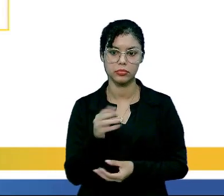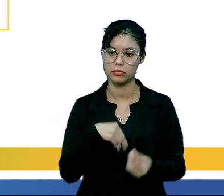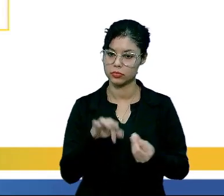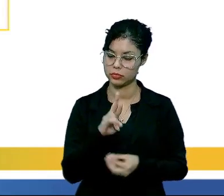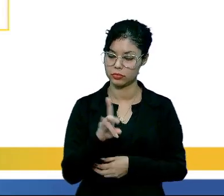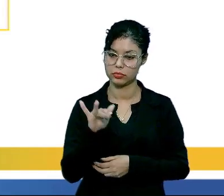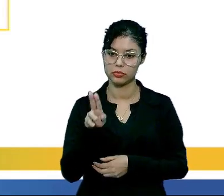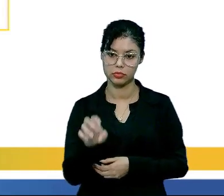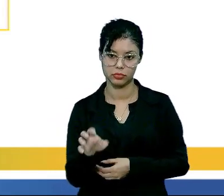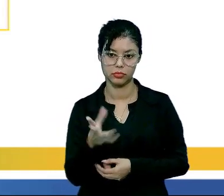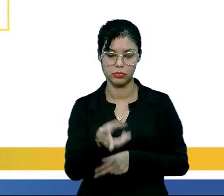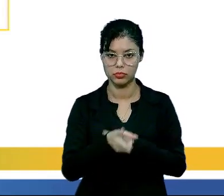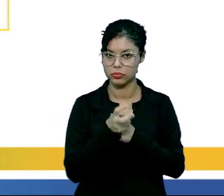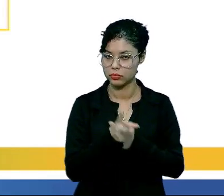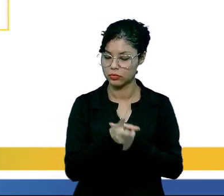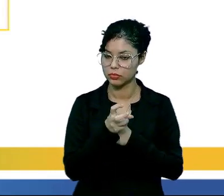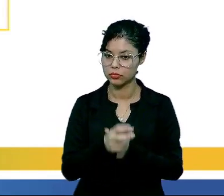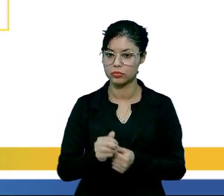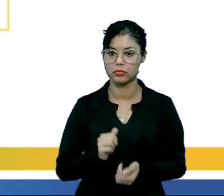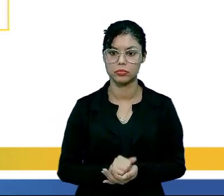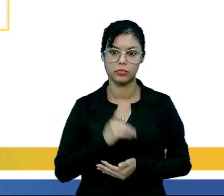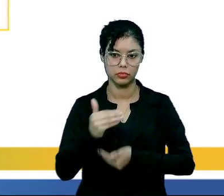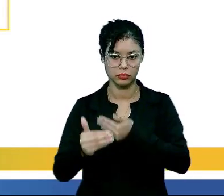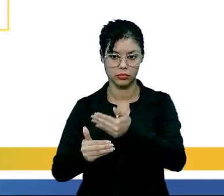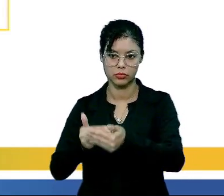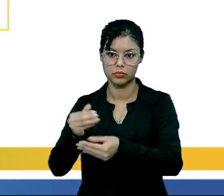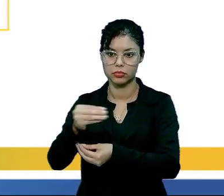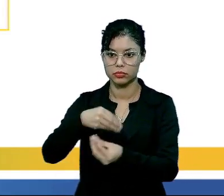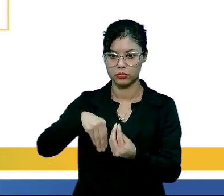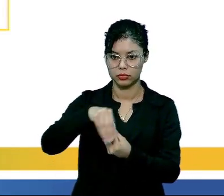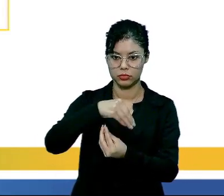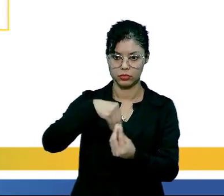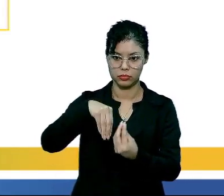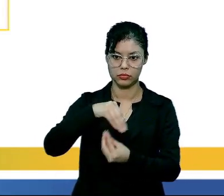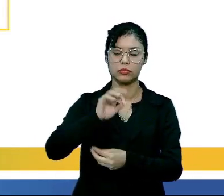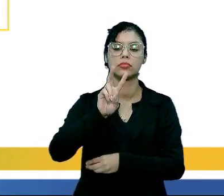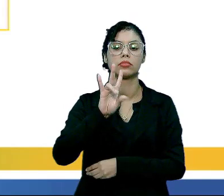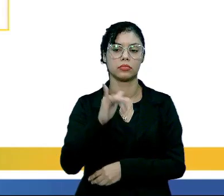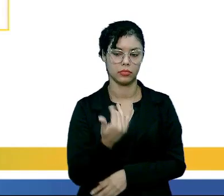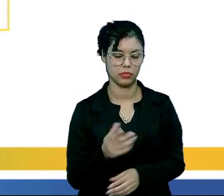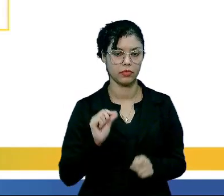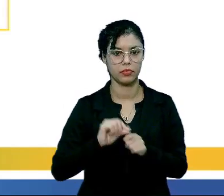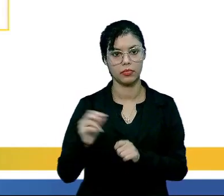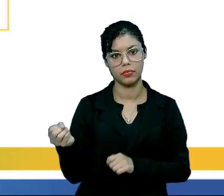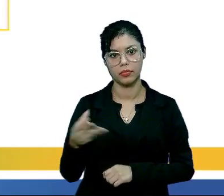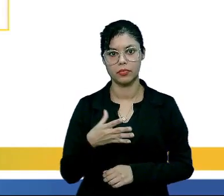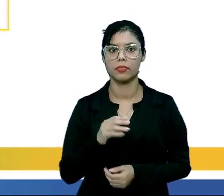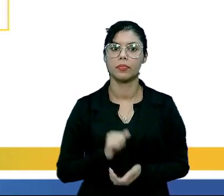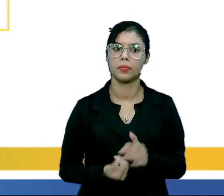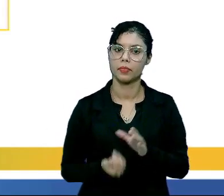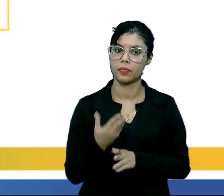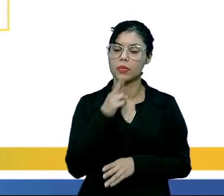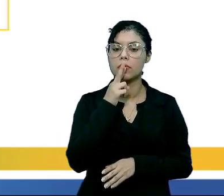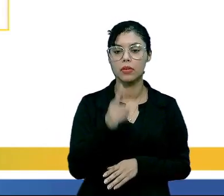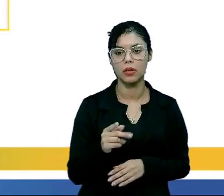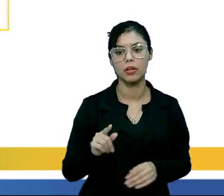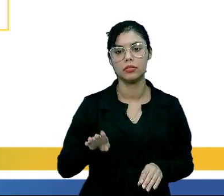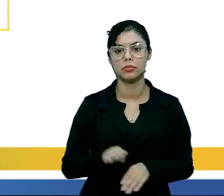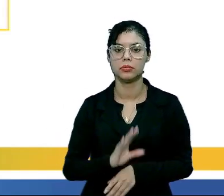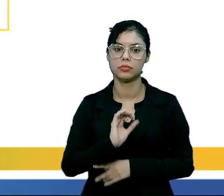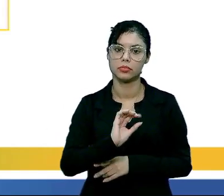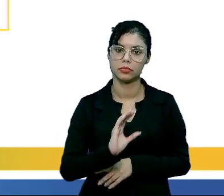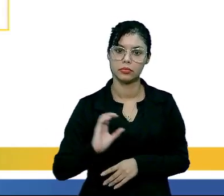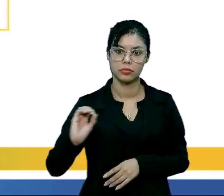existe o reagente sendo consumido e durante a reação esse reagente ele vai formar produto. Logo, nós vamos ter